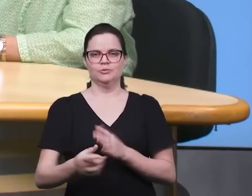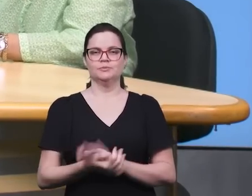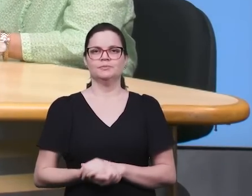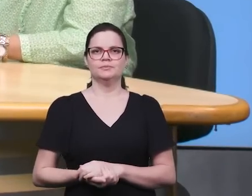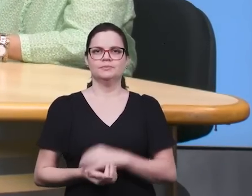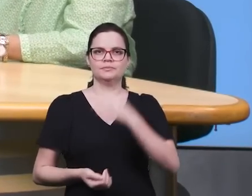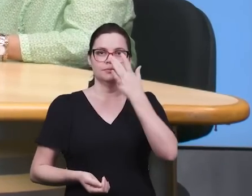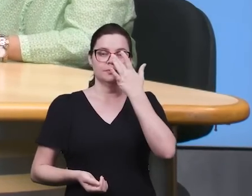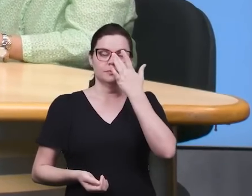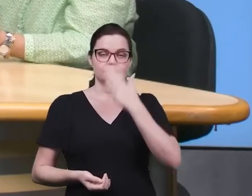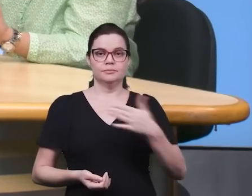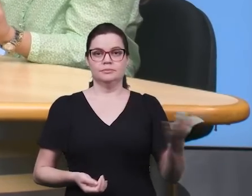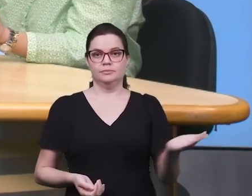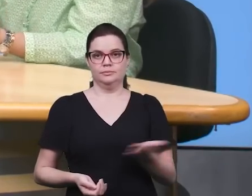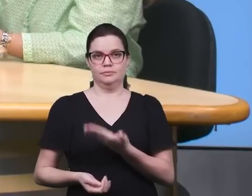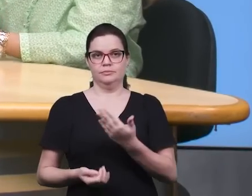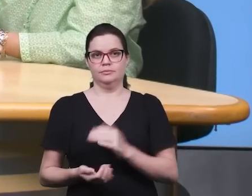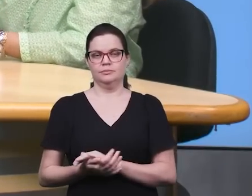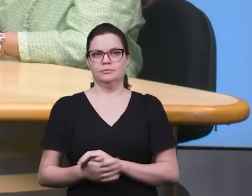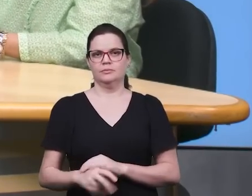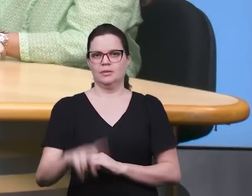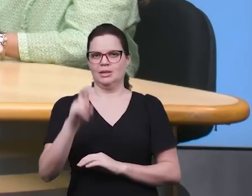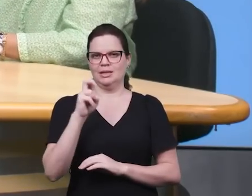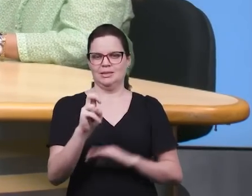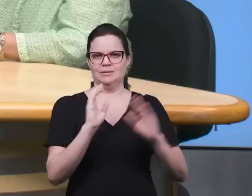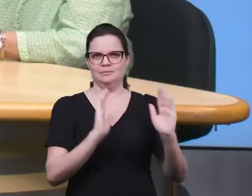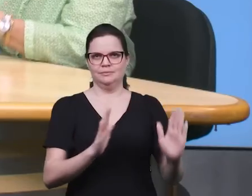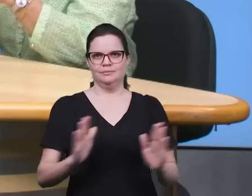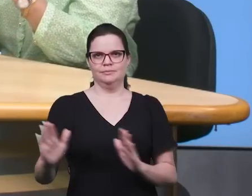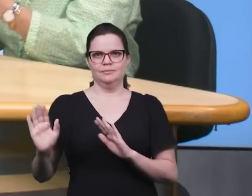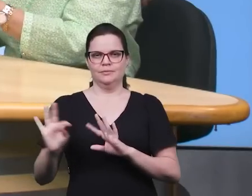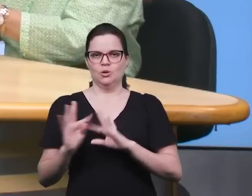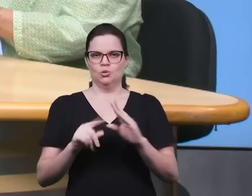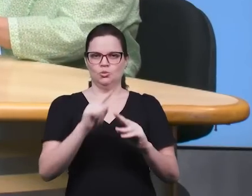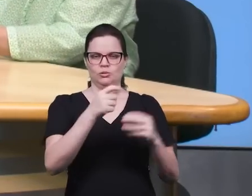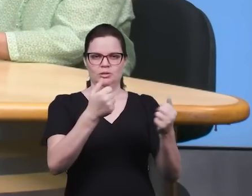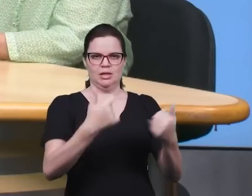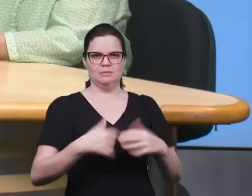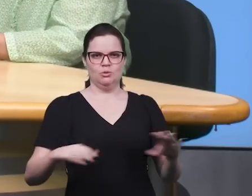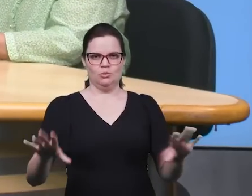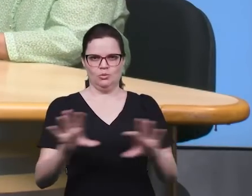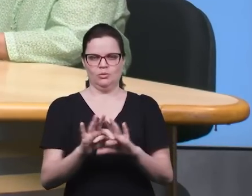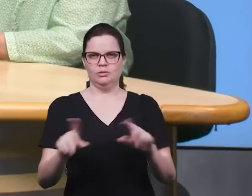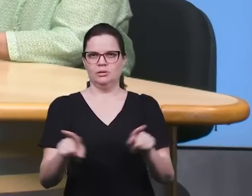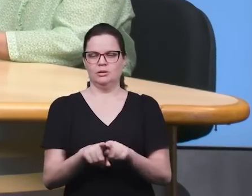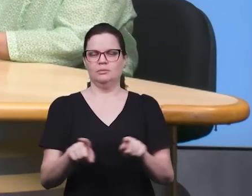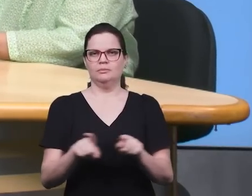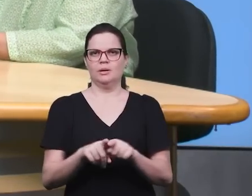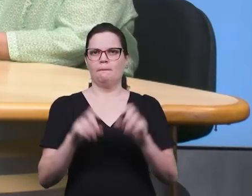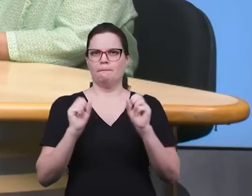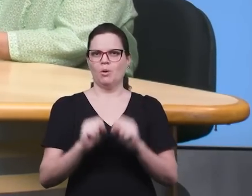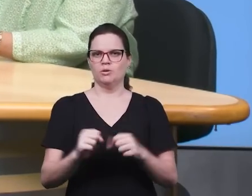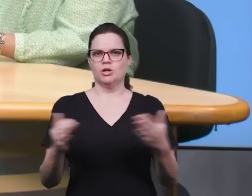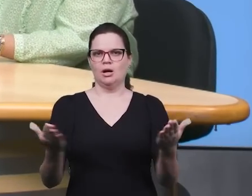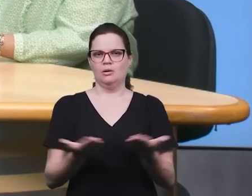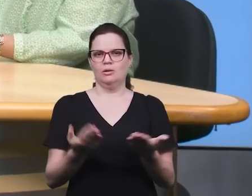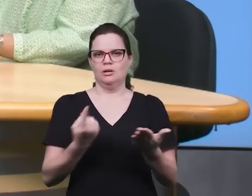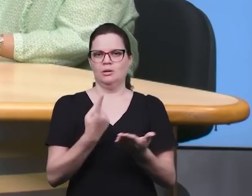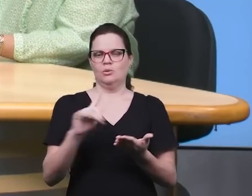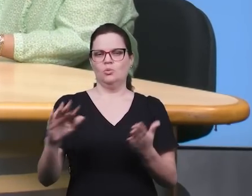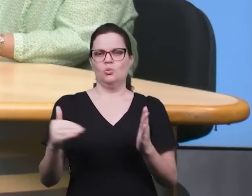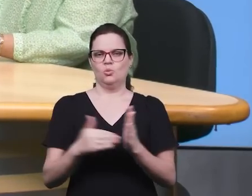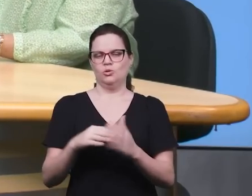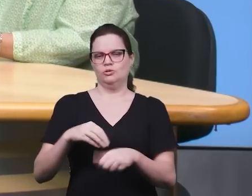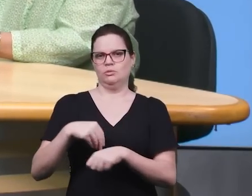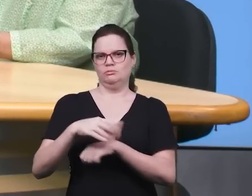Roberto, você, dentro desses 5 passos e dentro daquilo que você falou, Roberto, você pode deixar